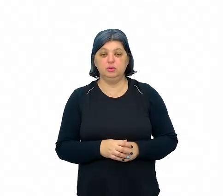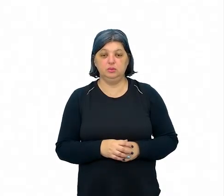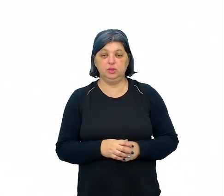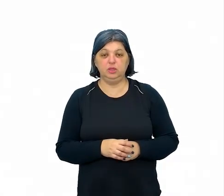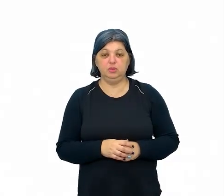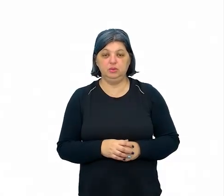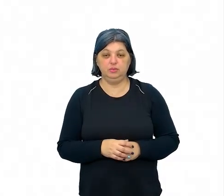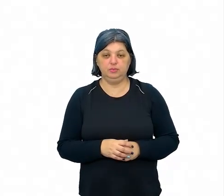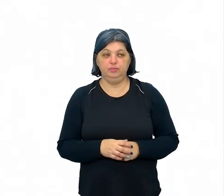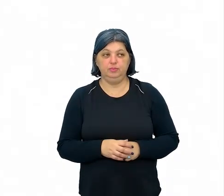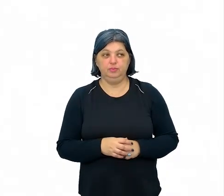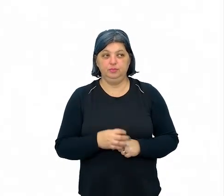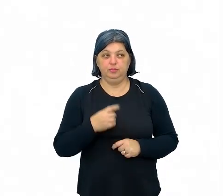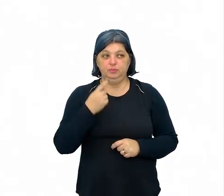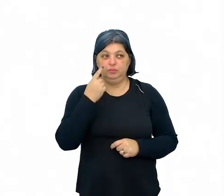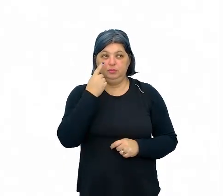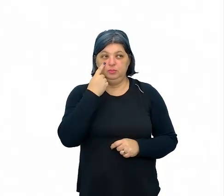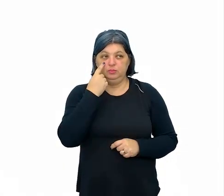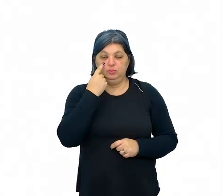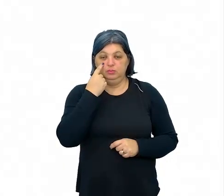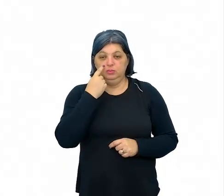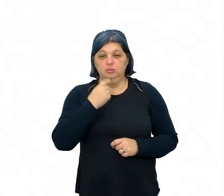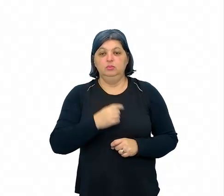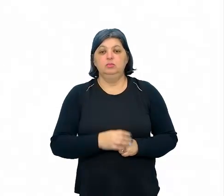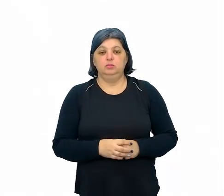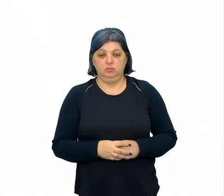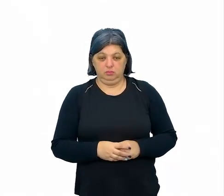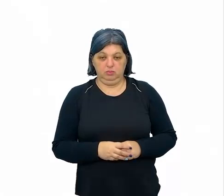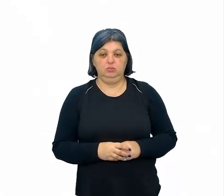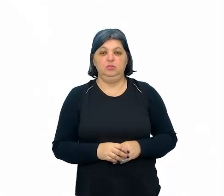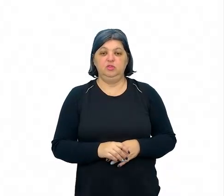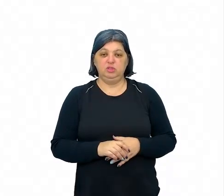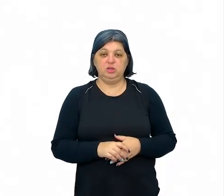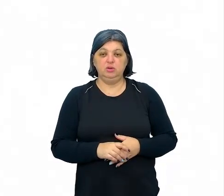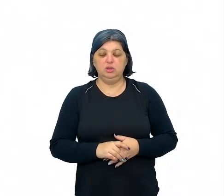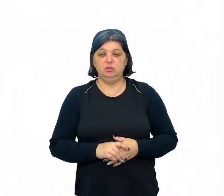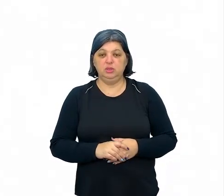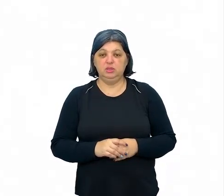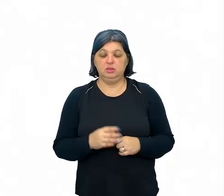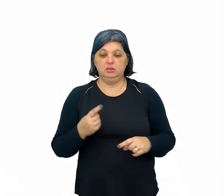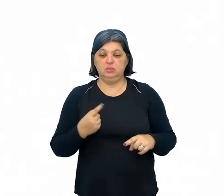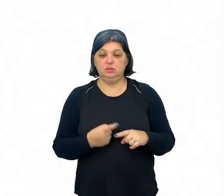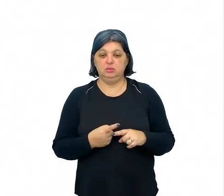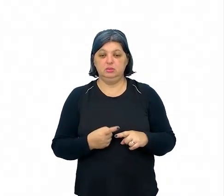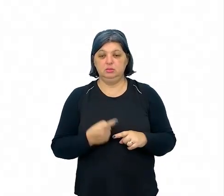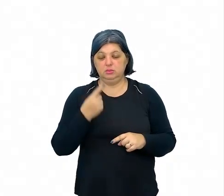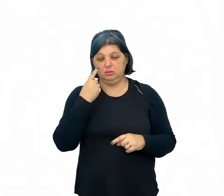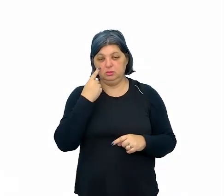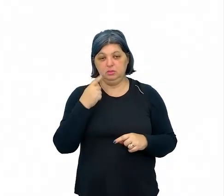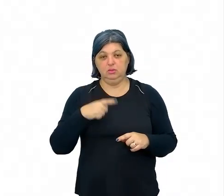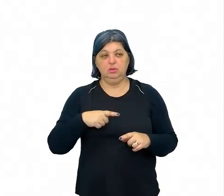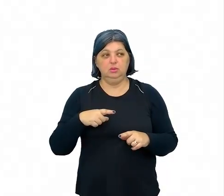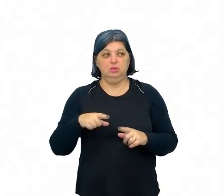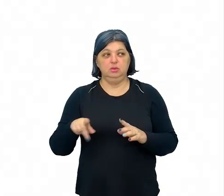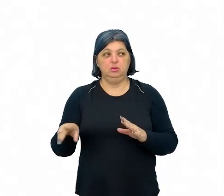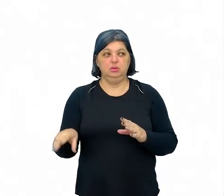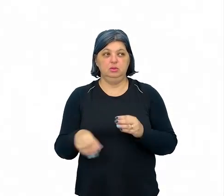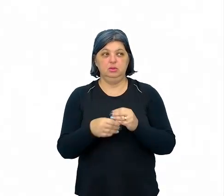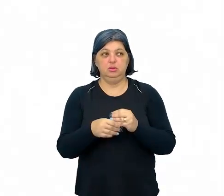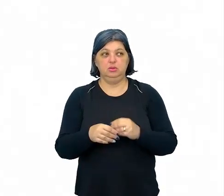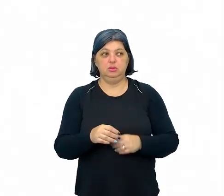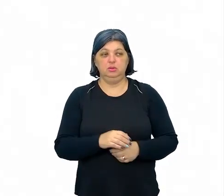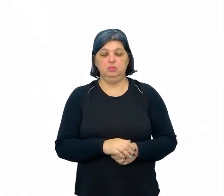conteúdos importantes, né? É uma rede, né? É uma teia de conteúdos, né, que estão imbricados uns